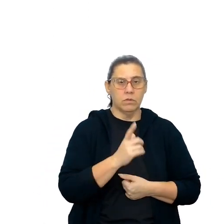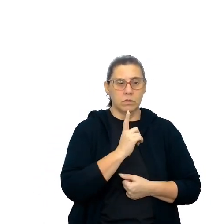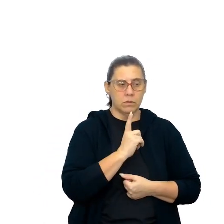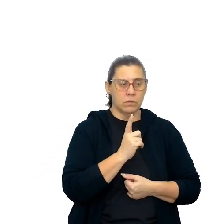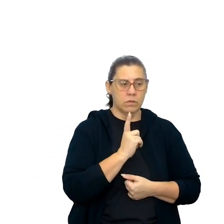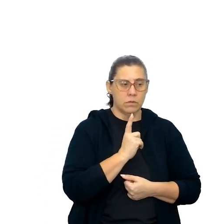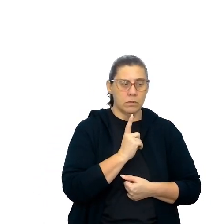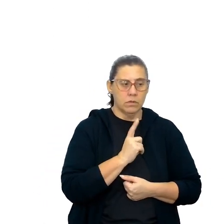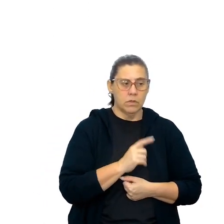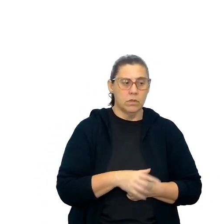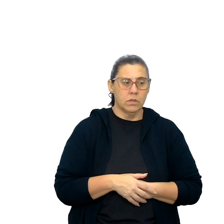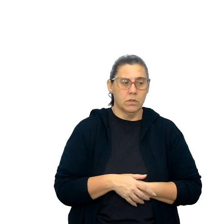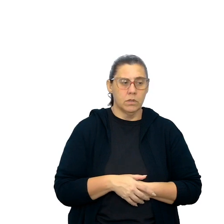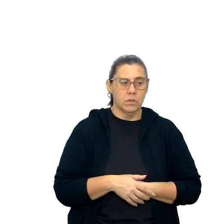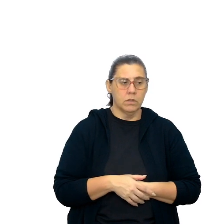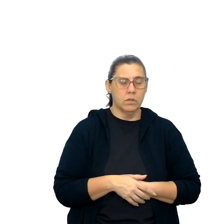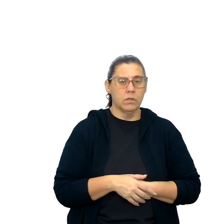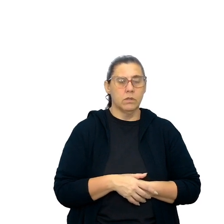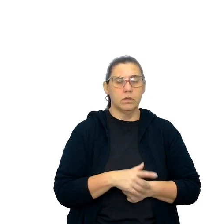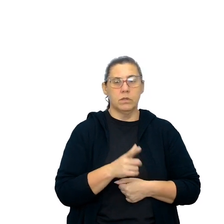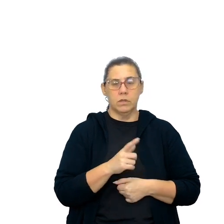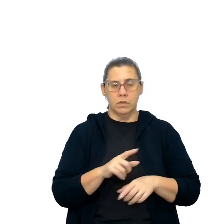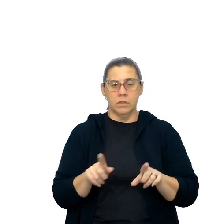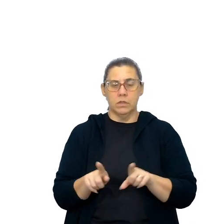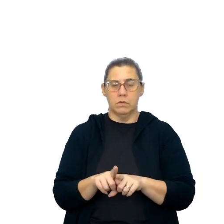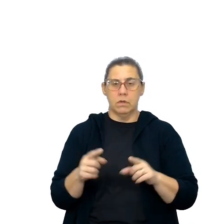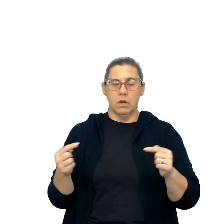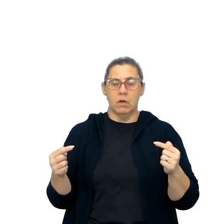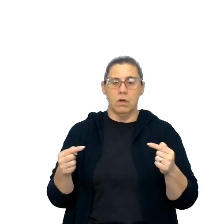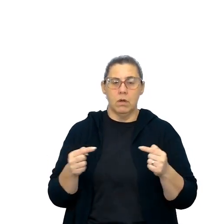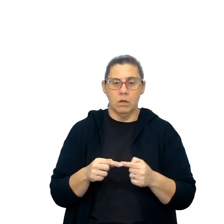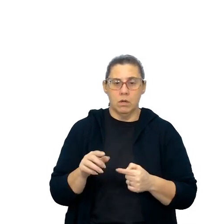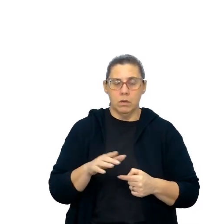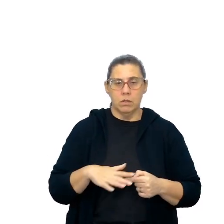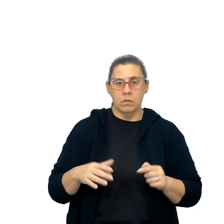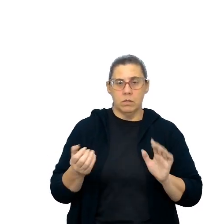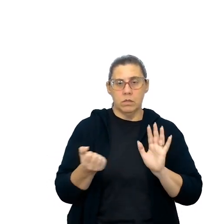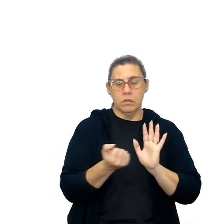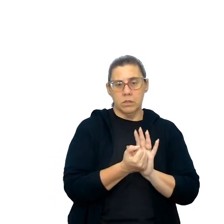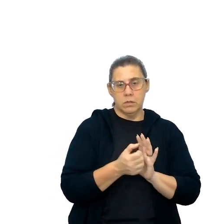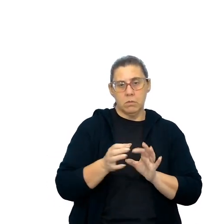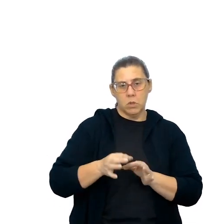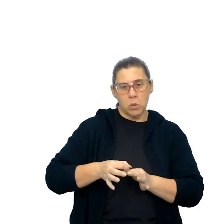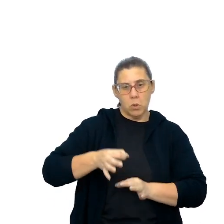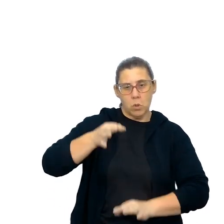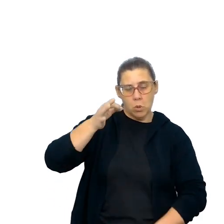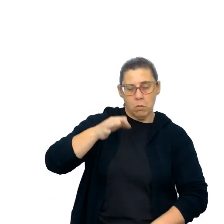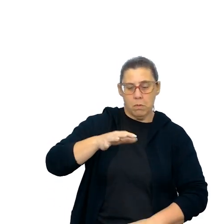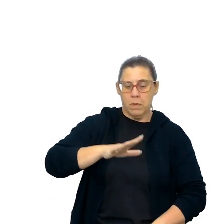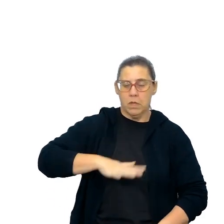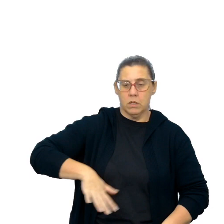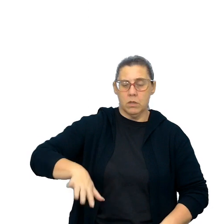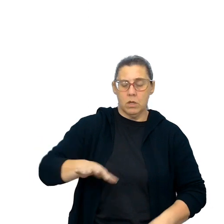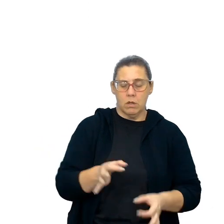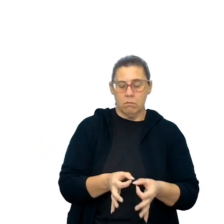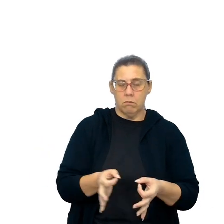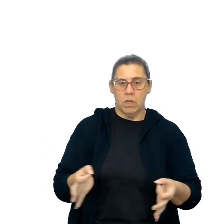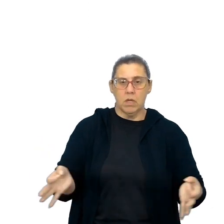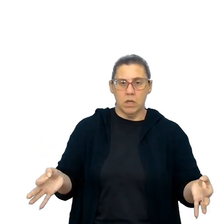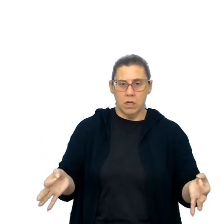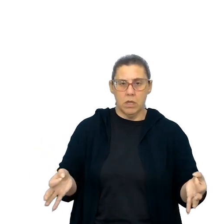lógico-matemático, que tem a ver com a parte da simbologia do comprimento, área,